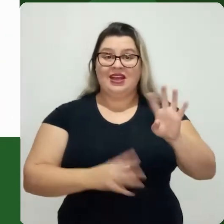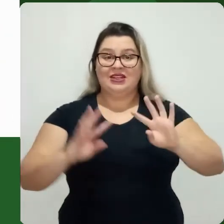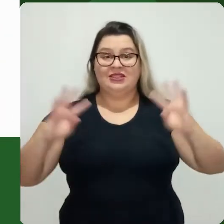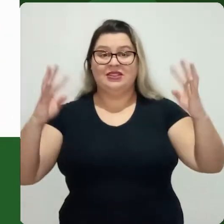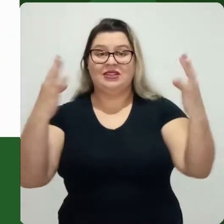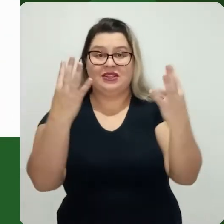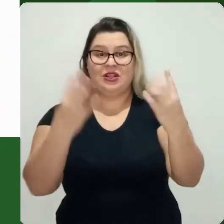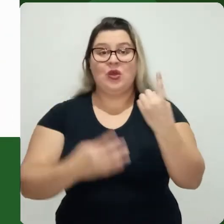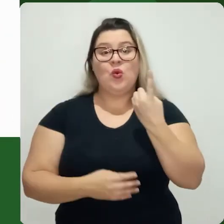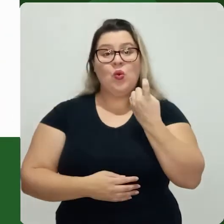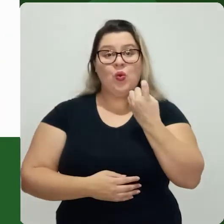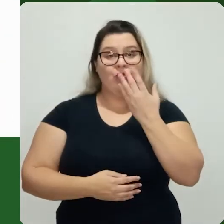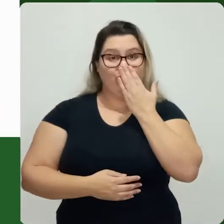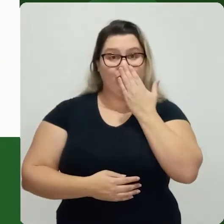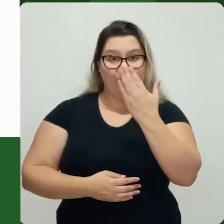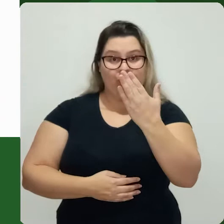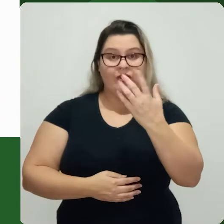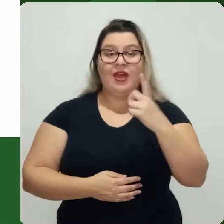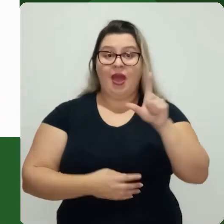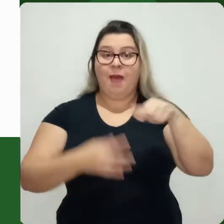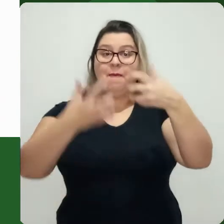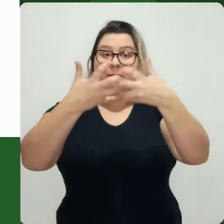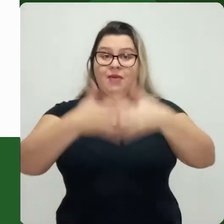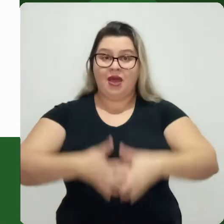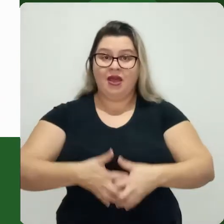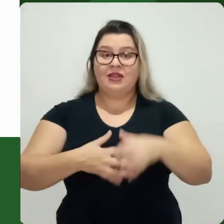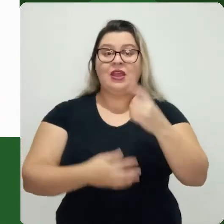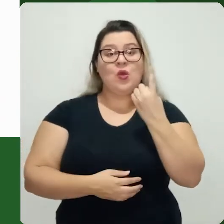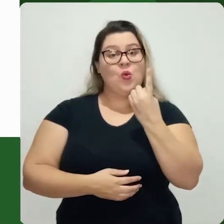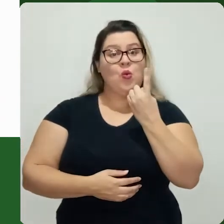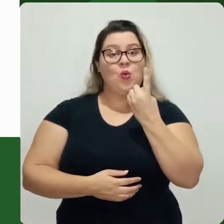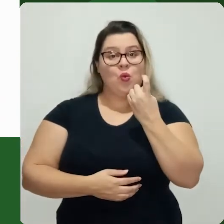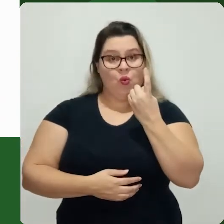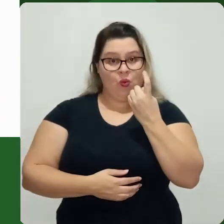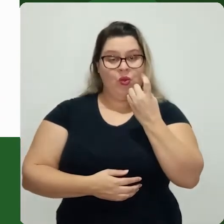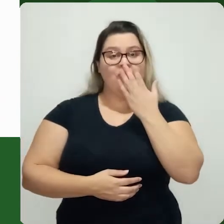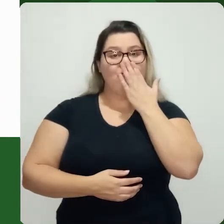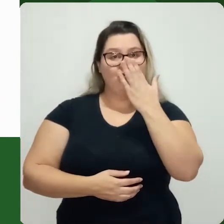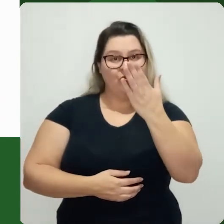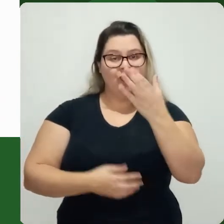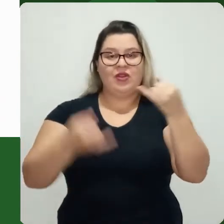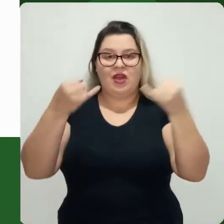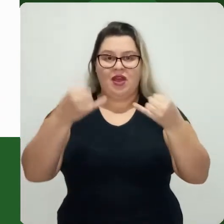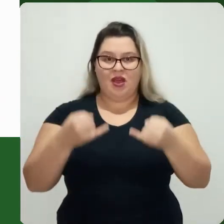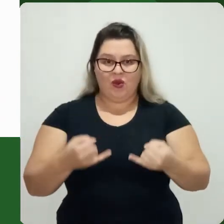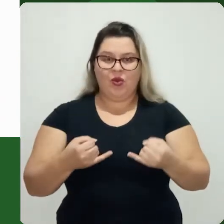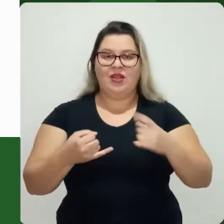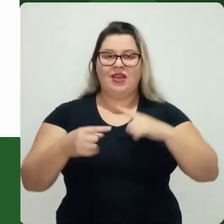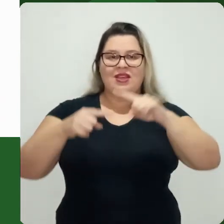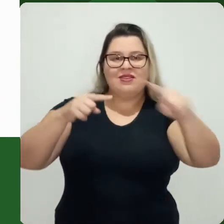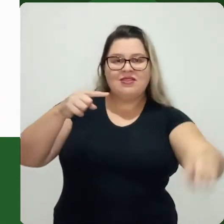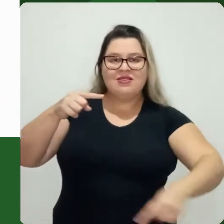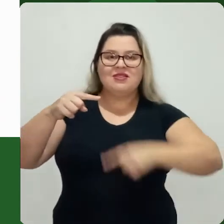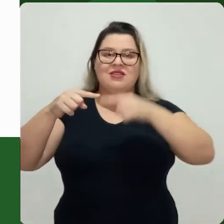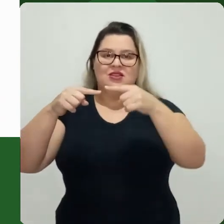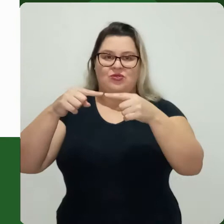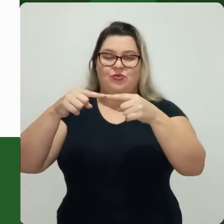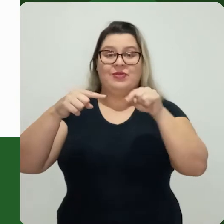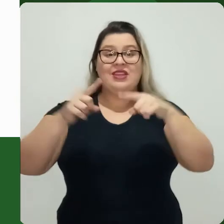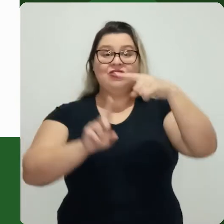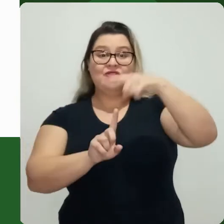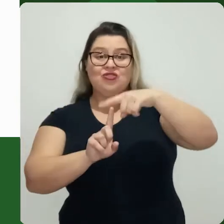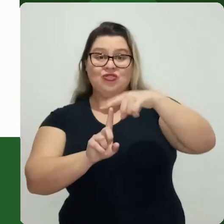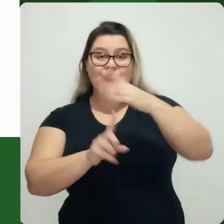teares circulares monofrontura são máquinas com apenas uma frontura de agulhas, que é o cilindro. Para